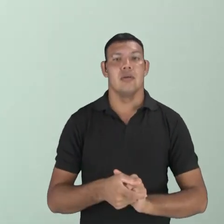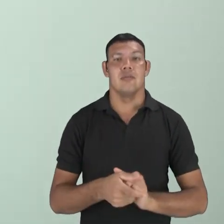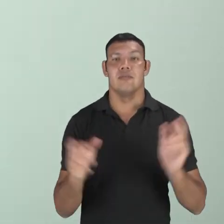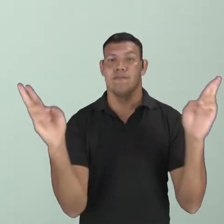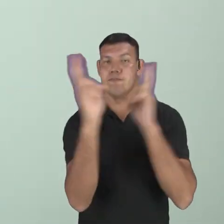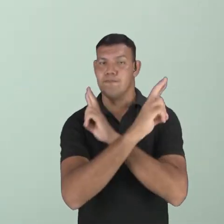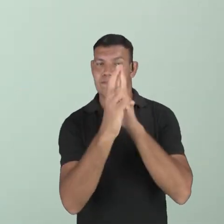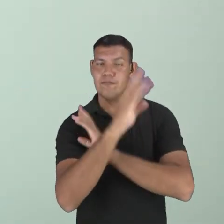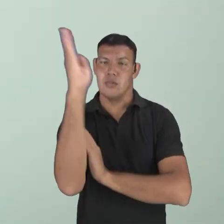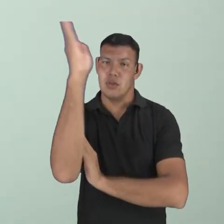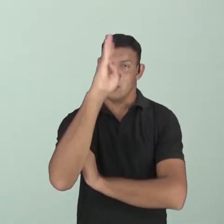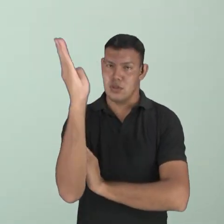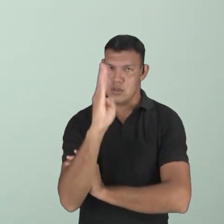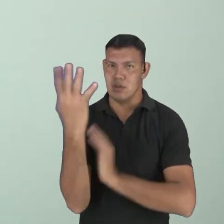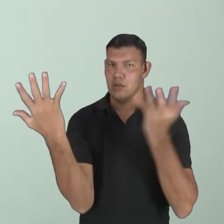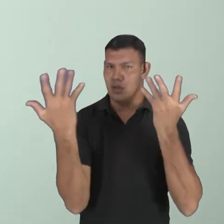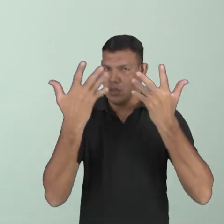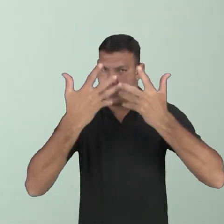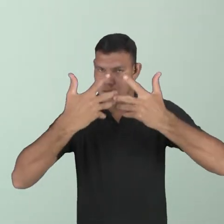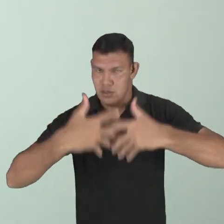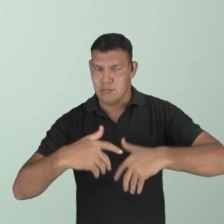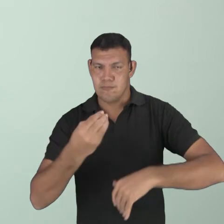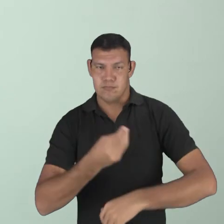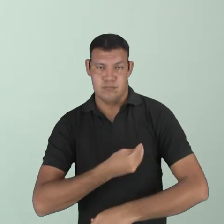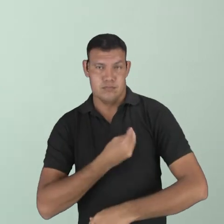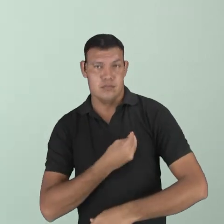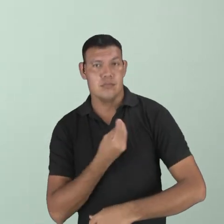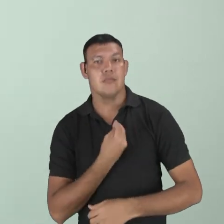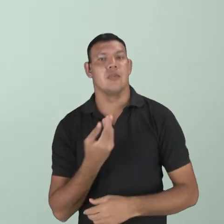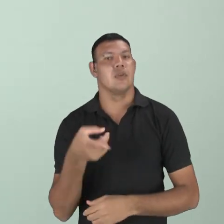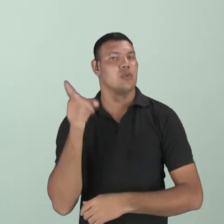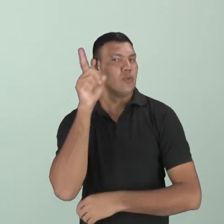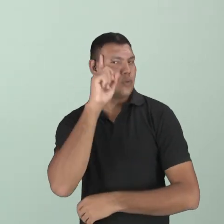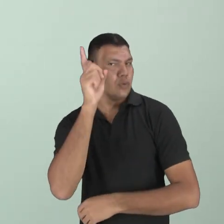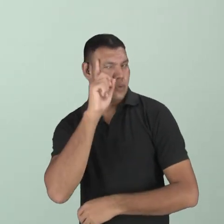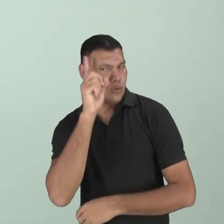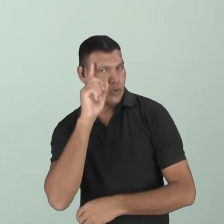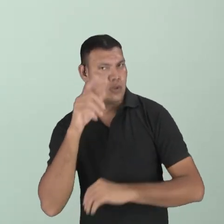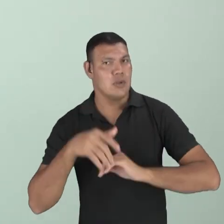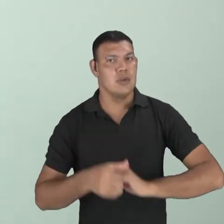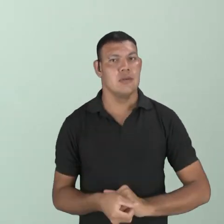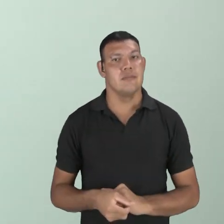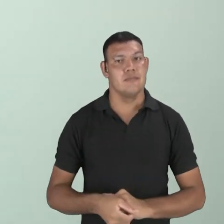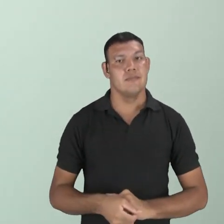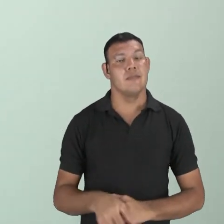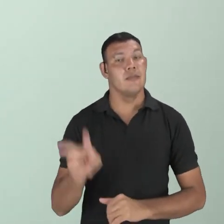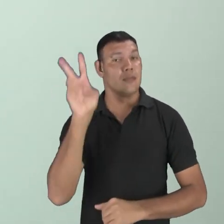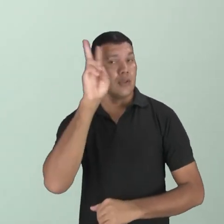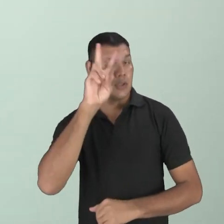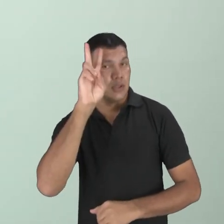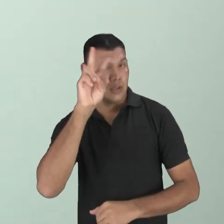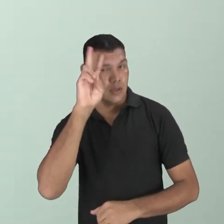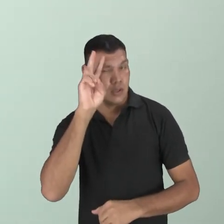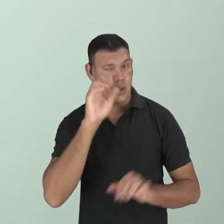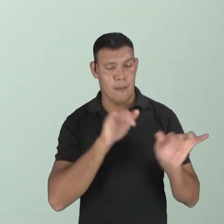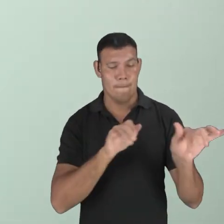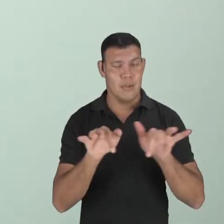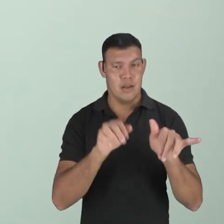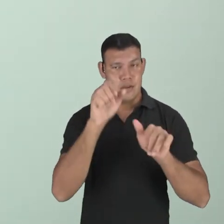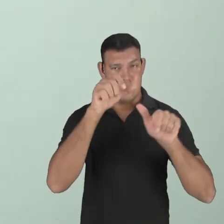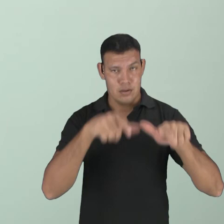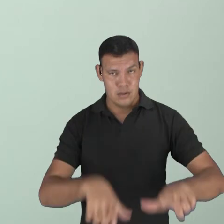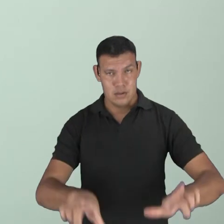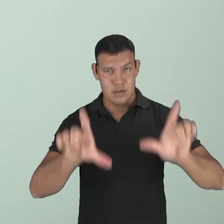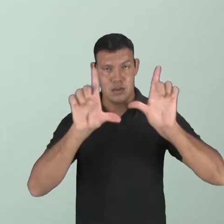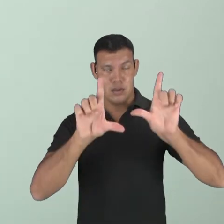Brasil, porque vai interferir diretamente na nossa vida e no nosso cotidiano. Não esqueçam de acessar a nossa plataforma Edu, que lá vocês vão